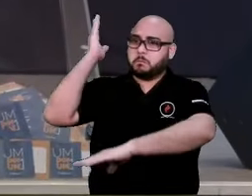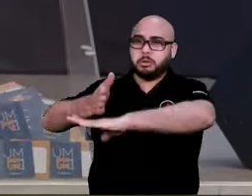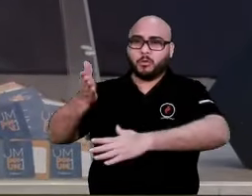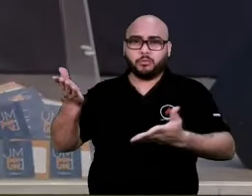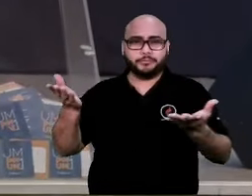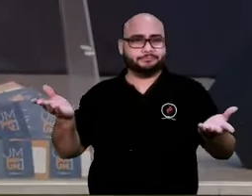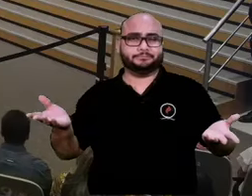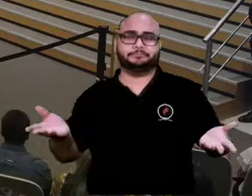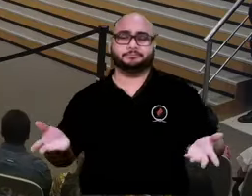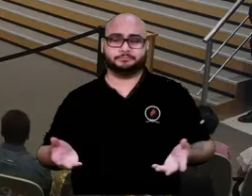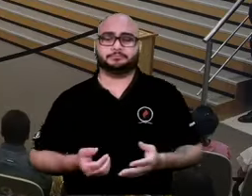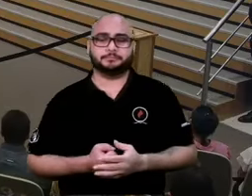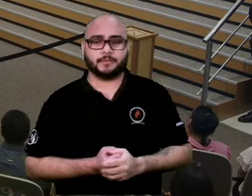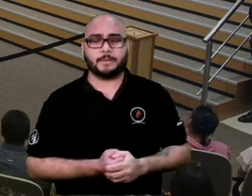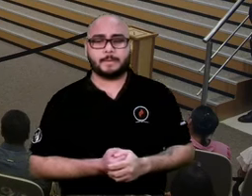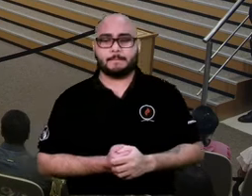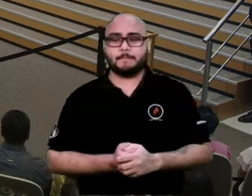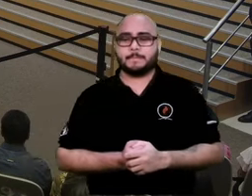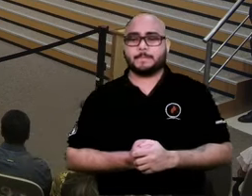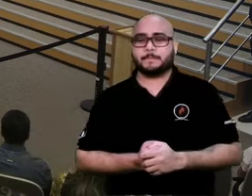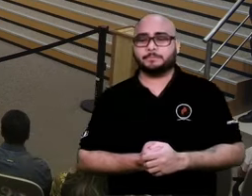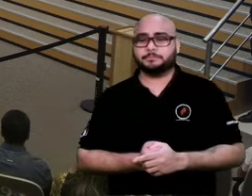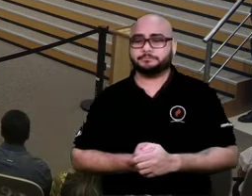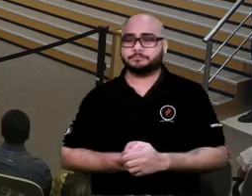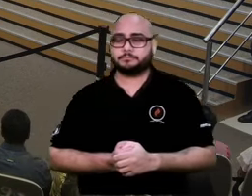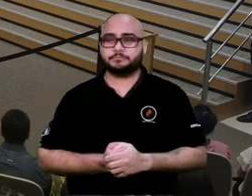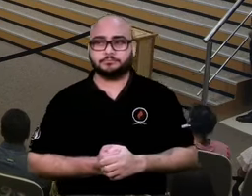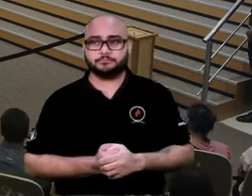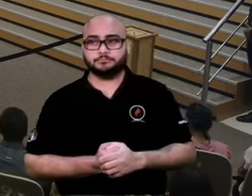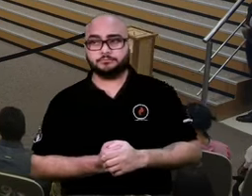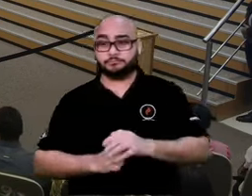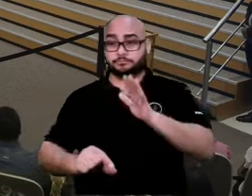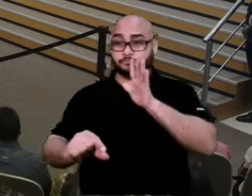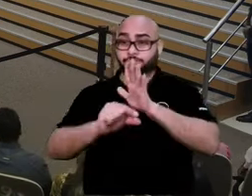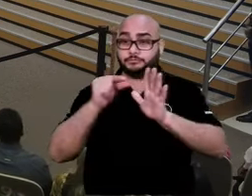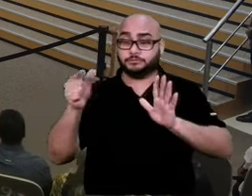para buscar isso. Verso de número 11.